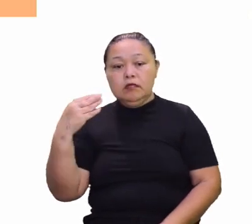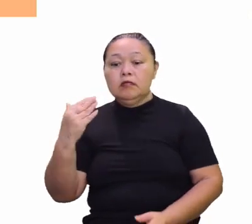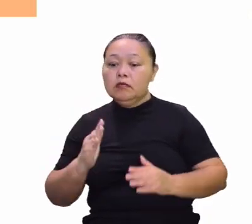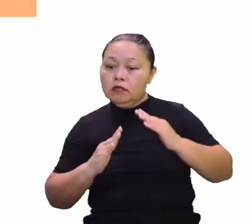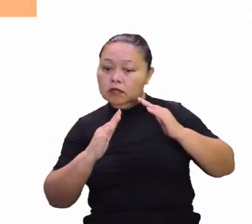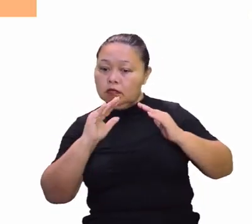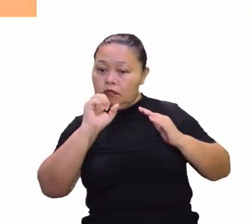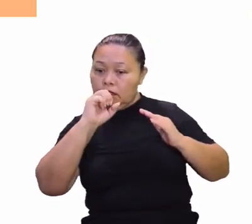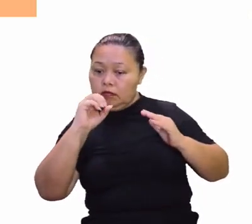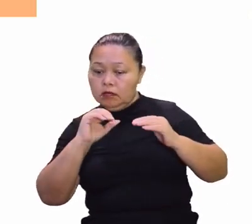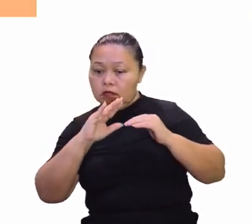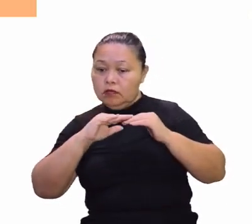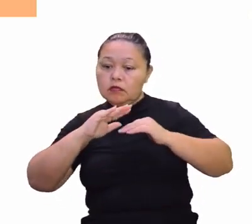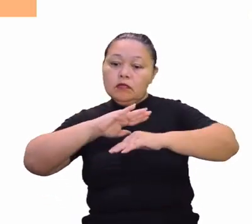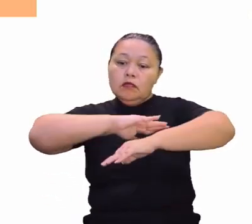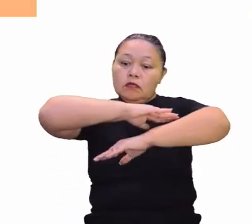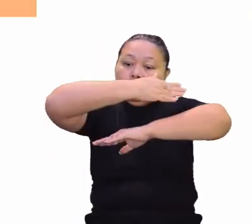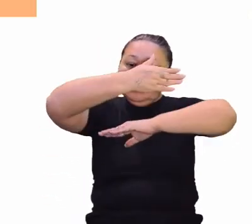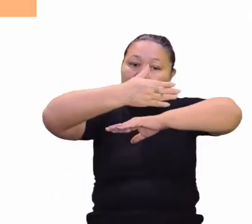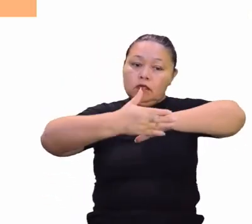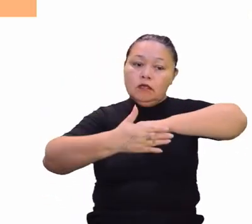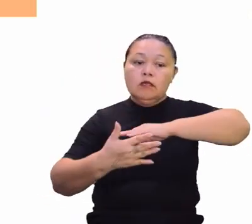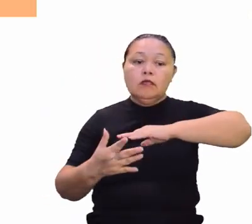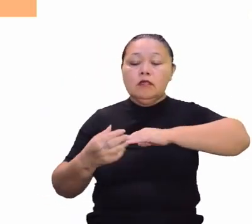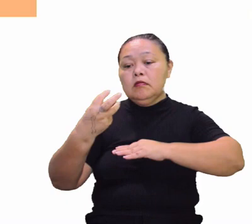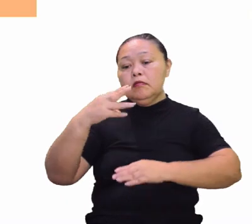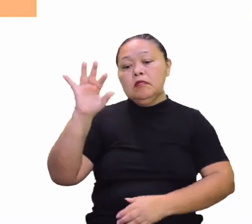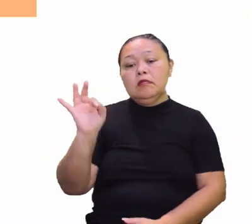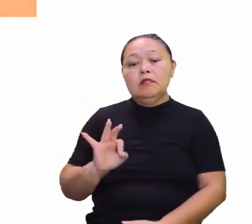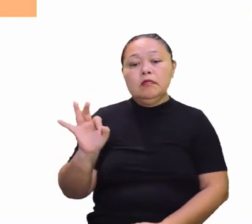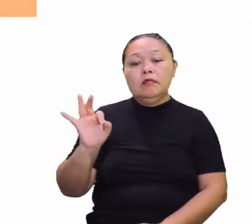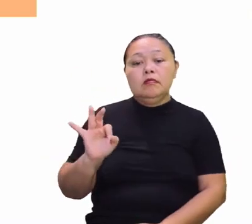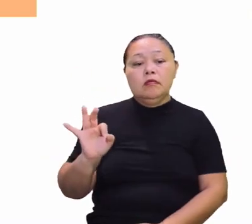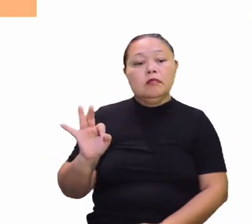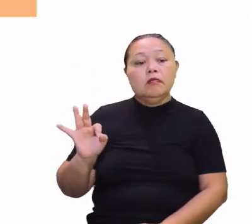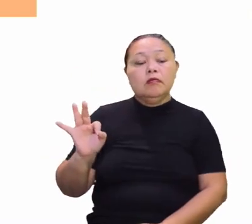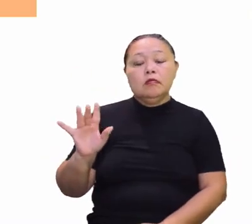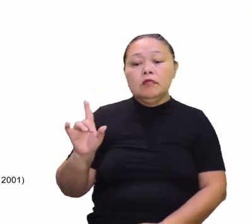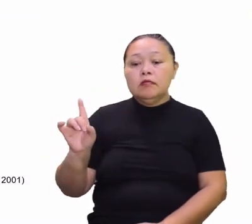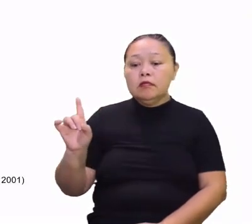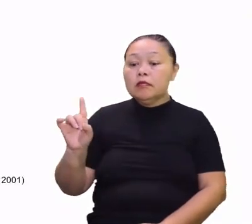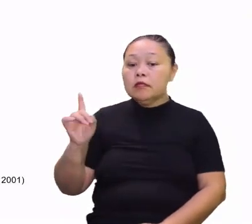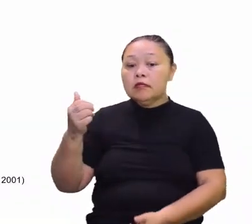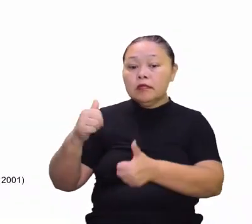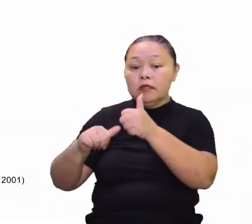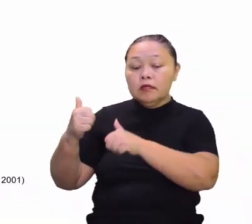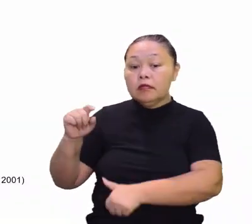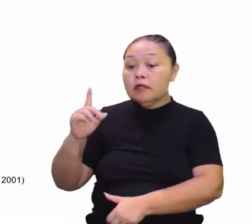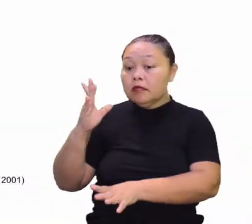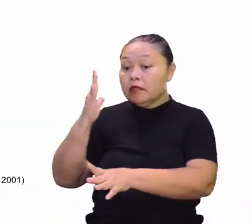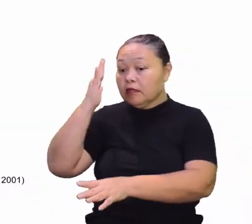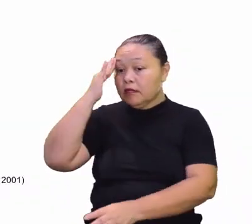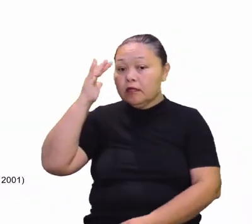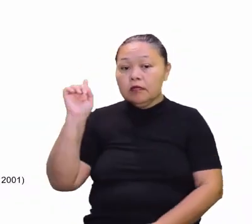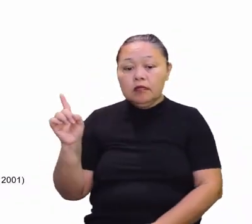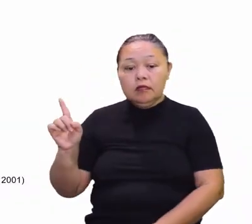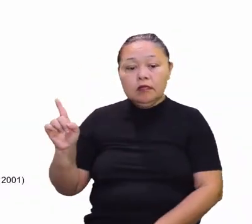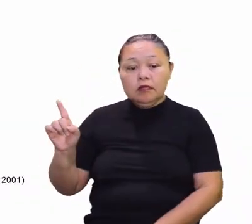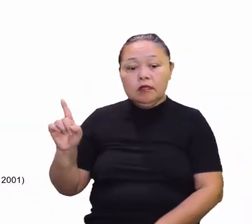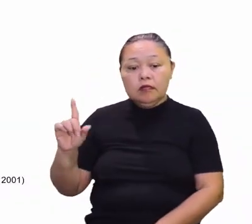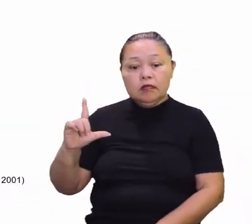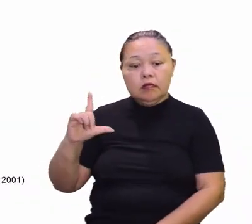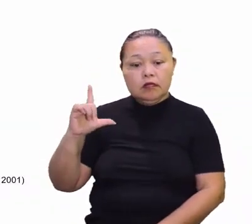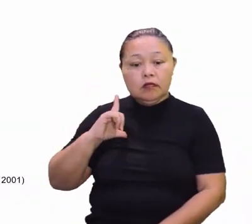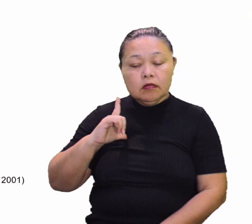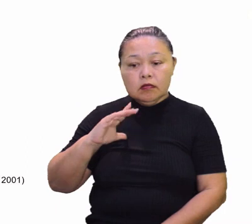800 metros, que é a região do Pacaj Novo, Serra dos Parecis, 30%. Então, aí a gente analisa aqui o mapa e a gente entende o seguinte, ó, que